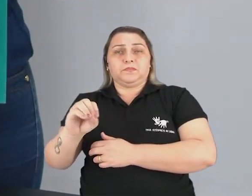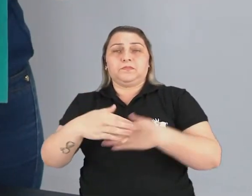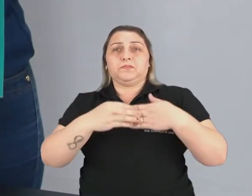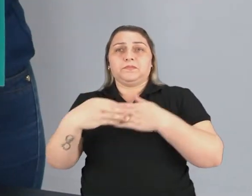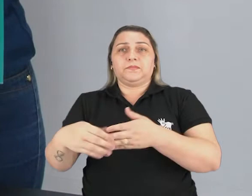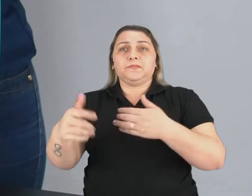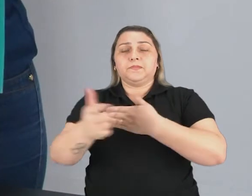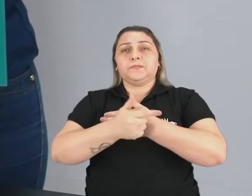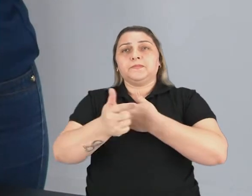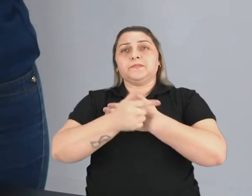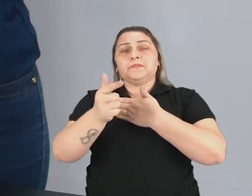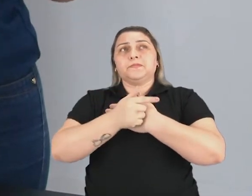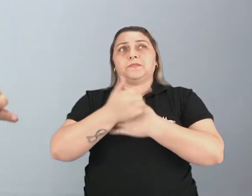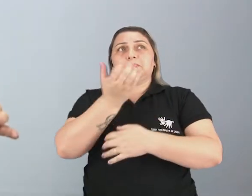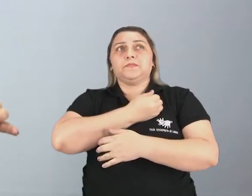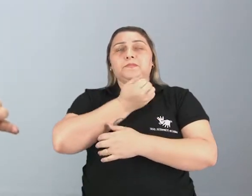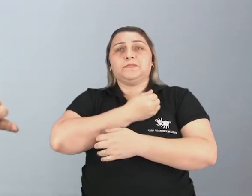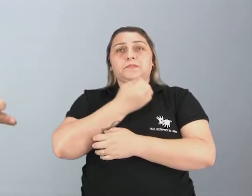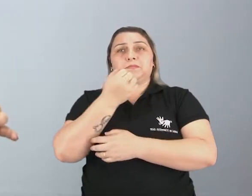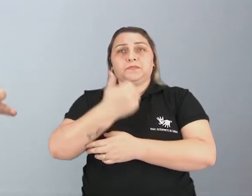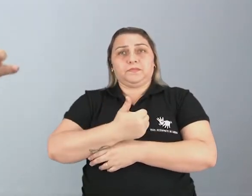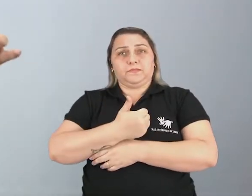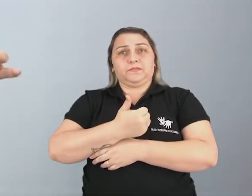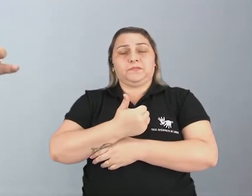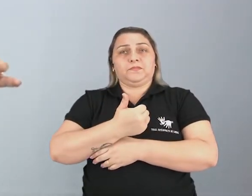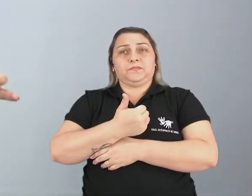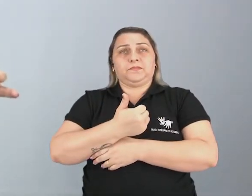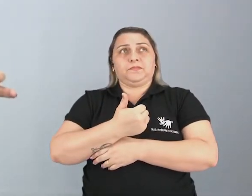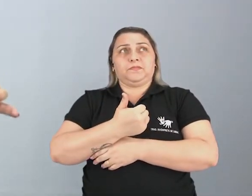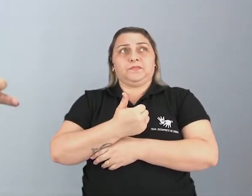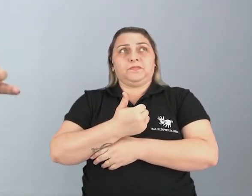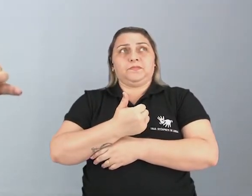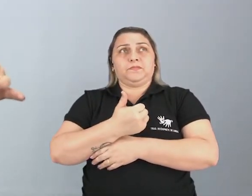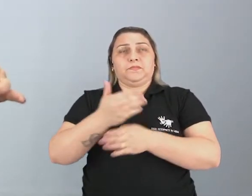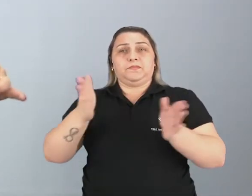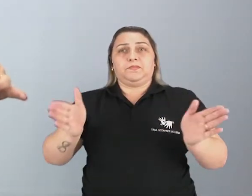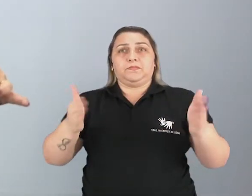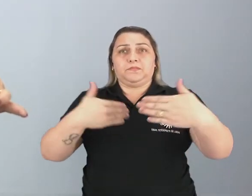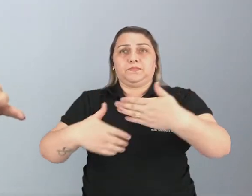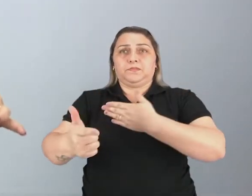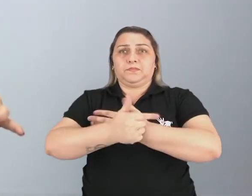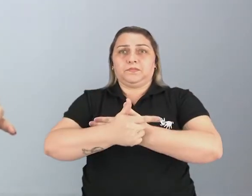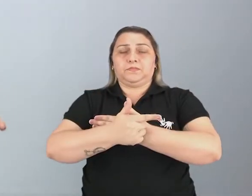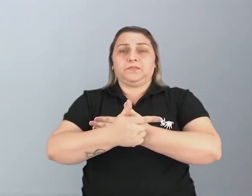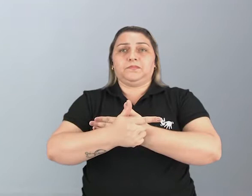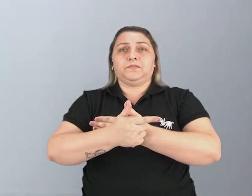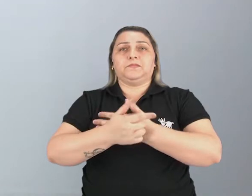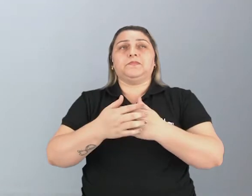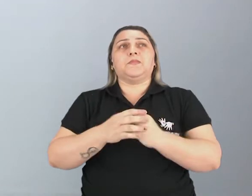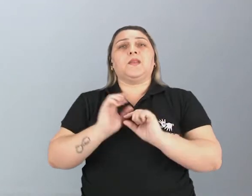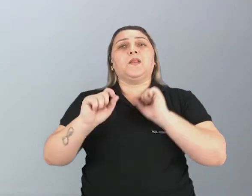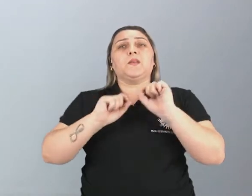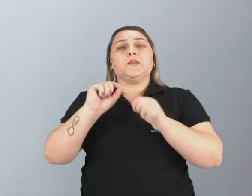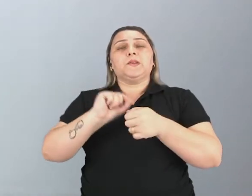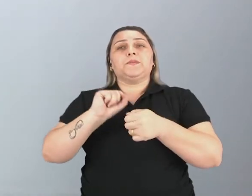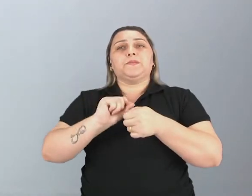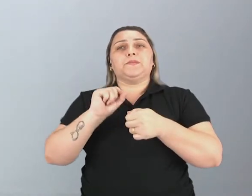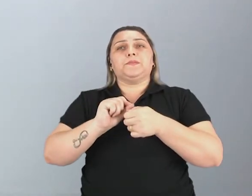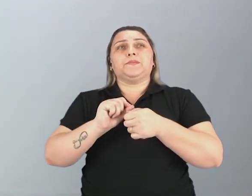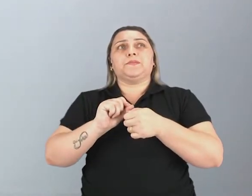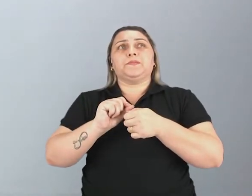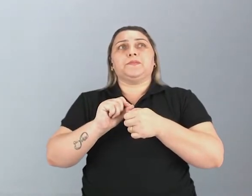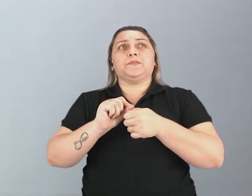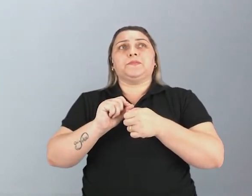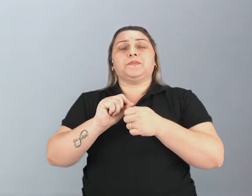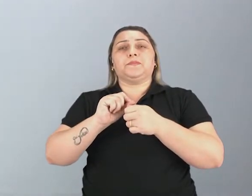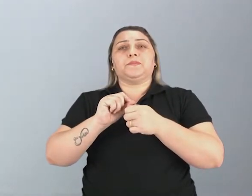peguei esse papel como se fosse o número 1, né? Uma folha de papel, como se fosse o número 1. O que eu fiz? Eu